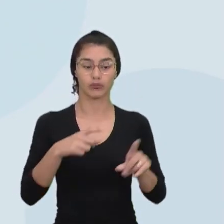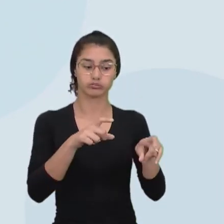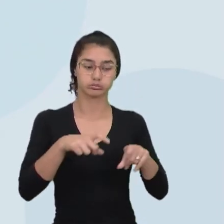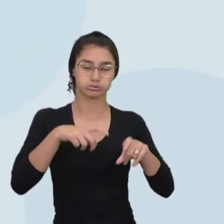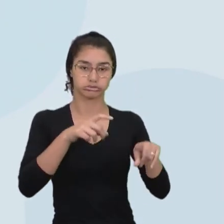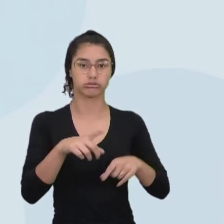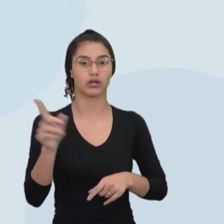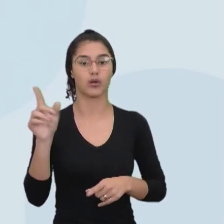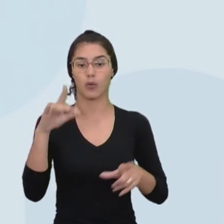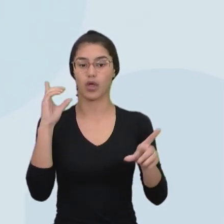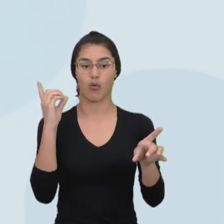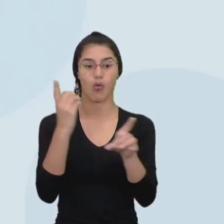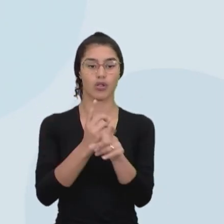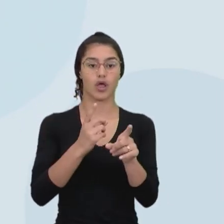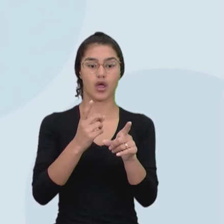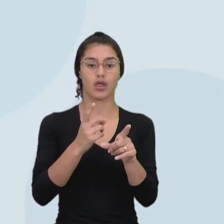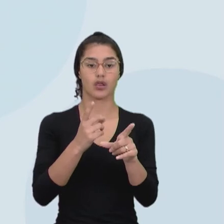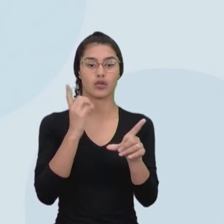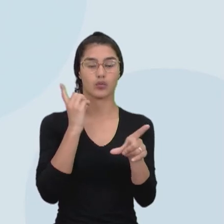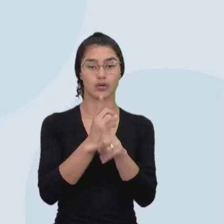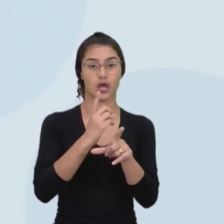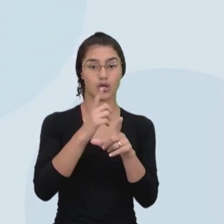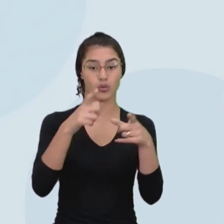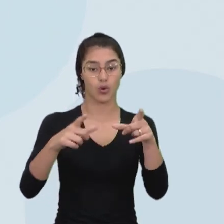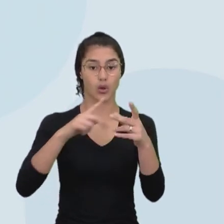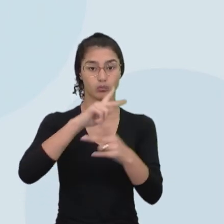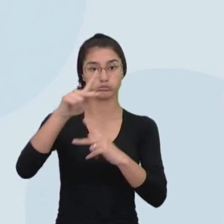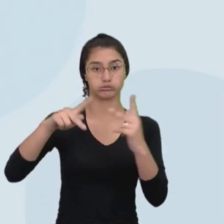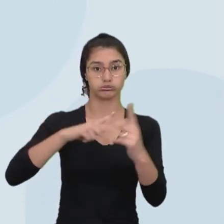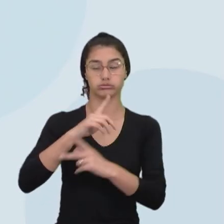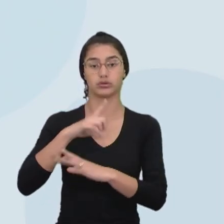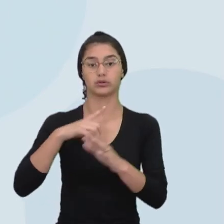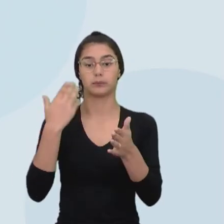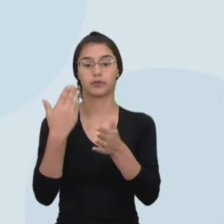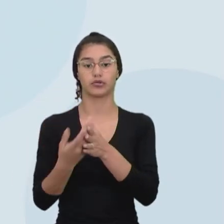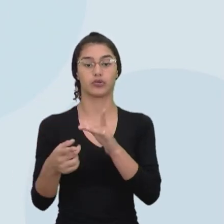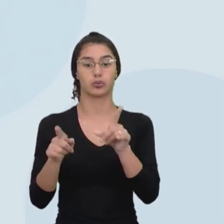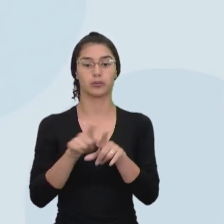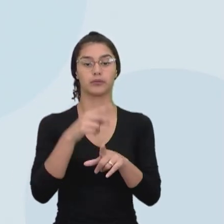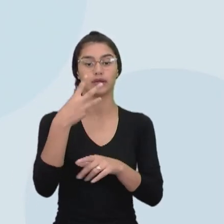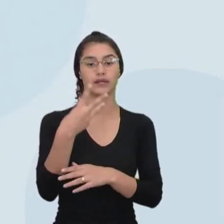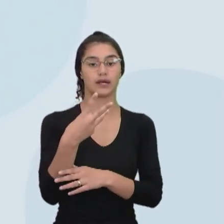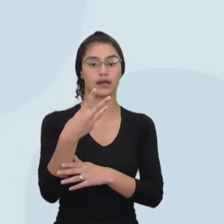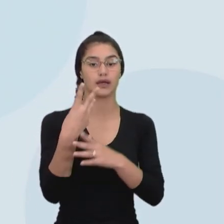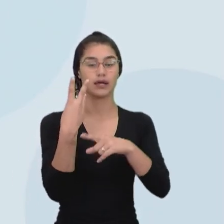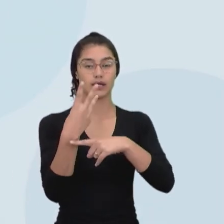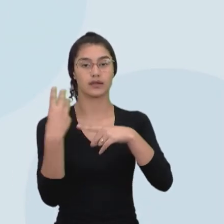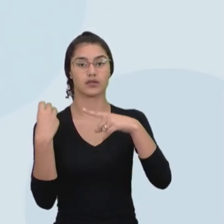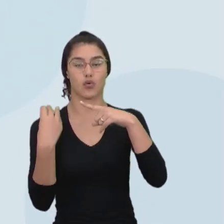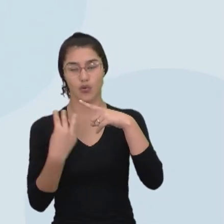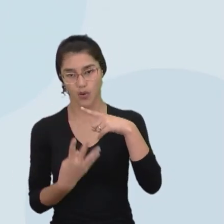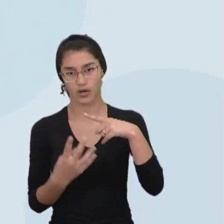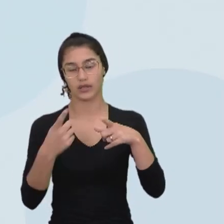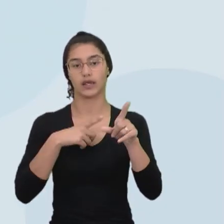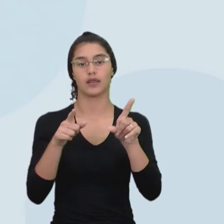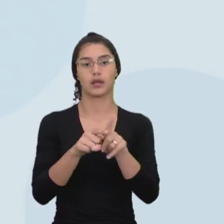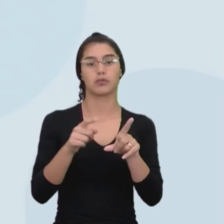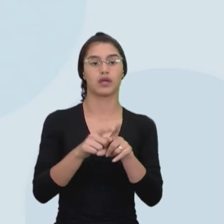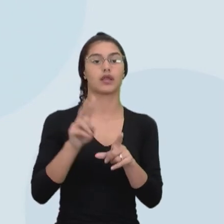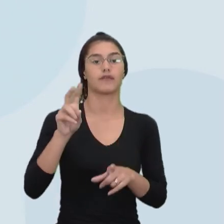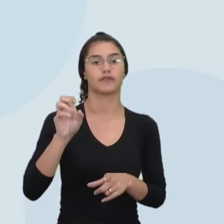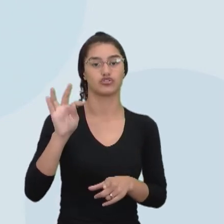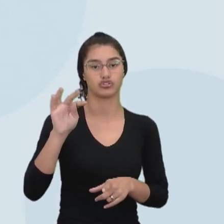é encontrada em nenhum outro lugar do planeta, né? Ter perdido aí cerca de 3/4 de sua